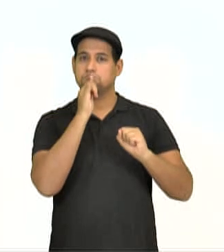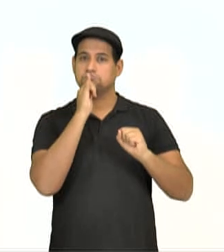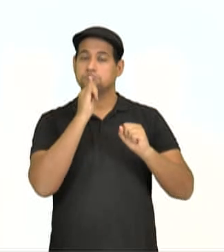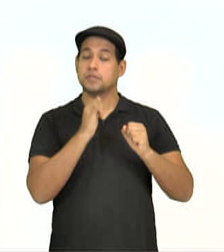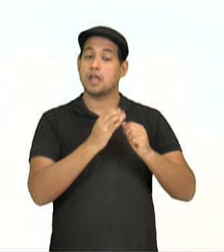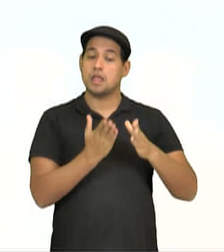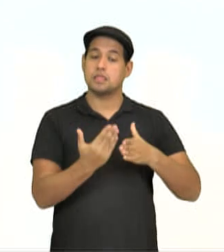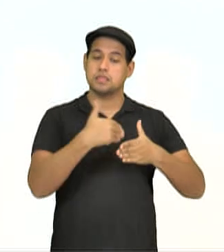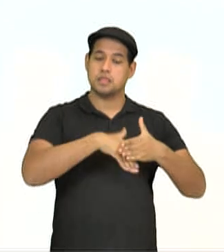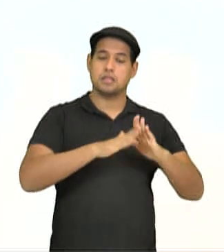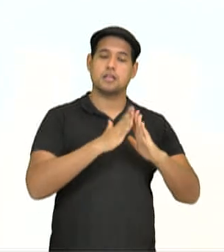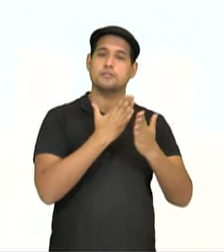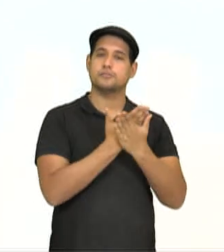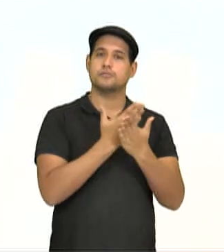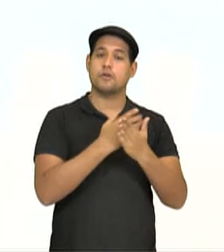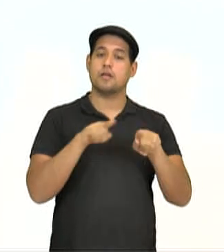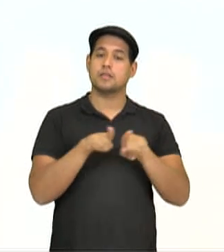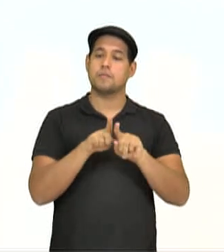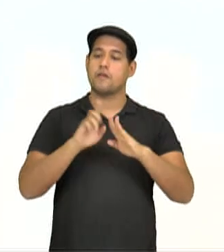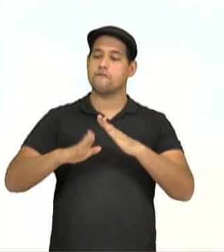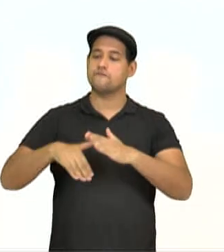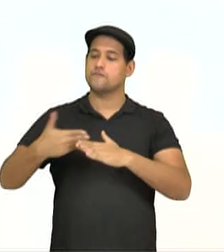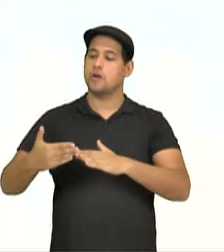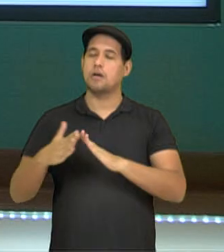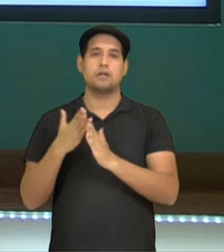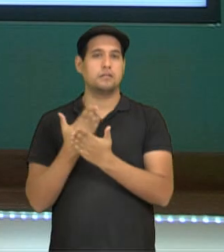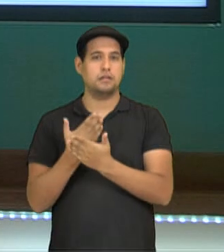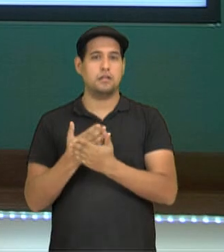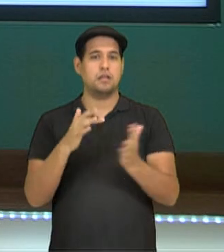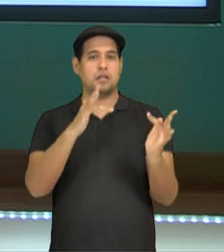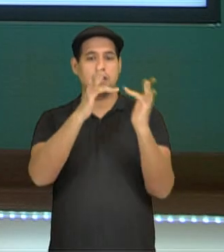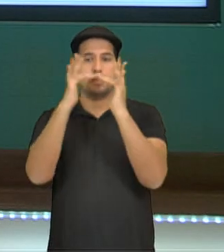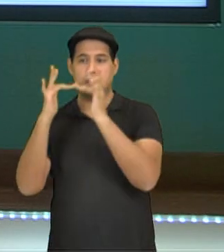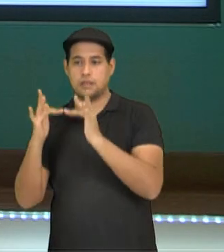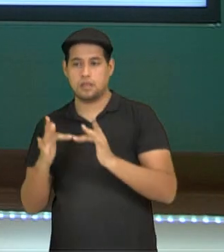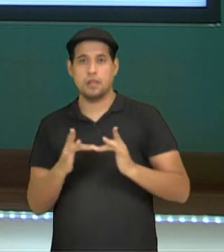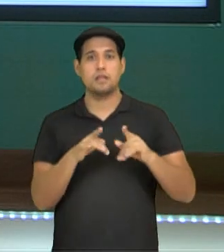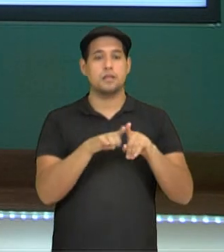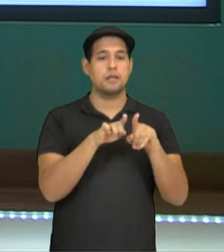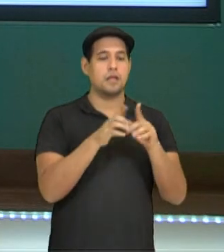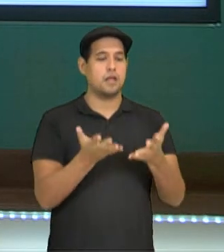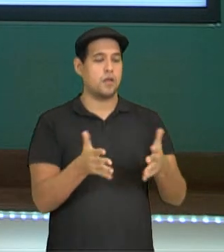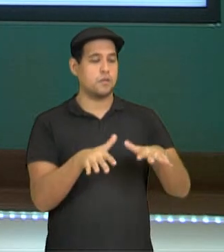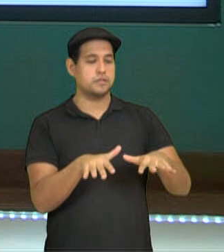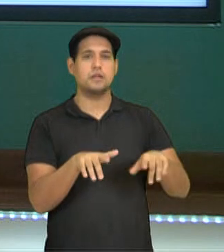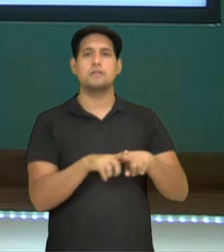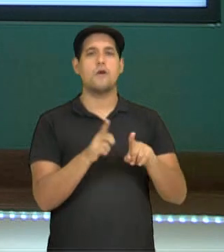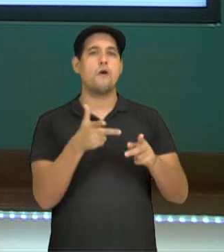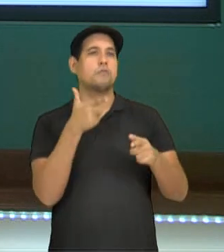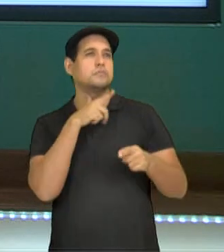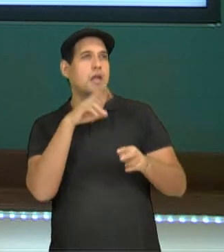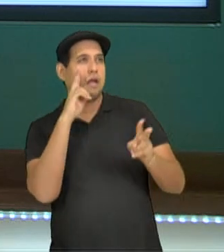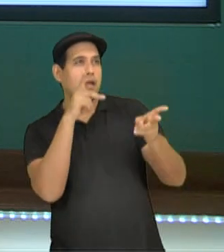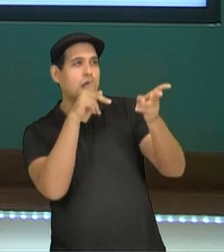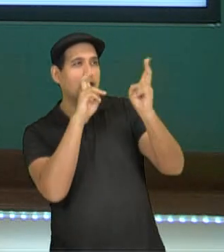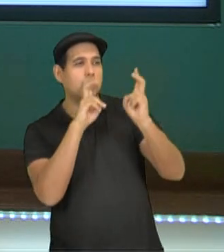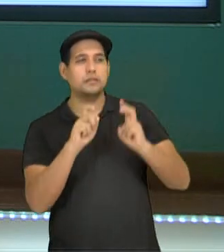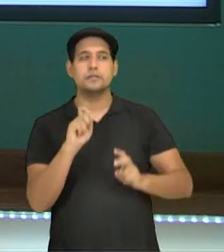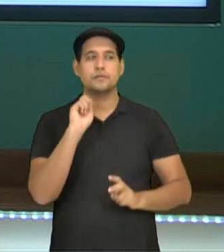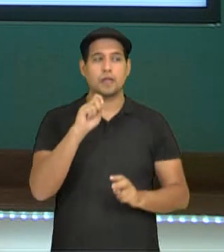fora da escola, assim como as relações entre o esporte e a inclusão. Então, que você consiga entender,